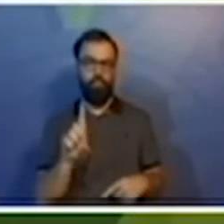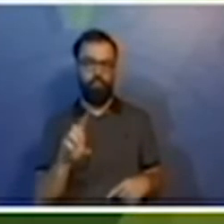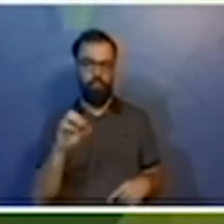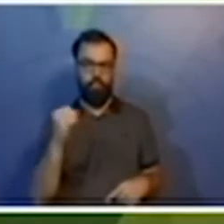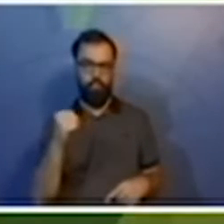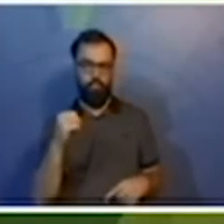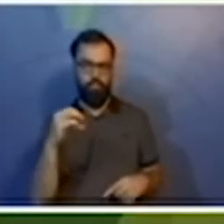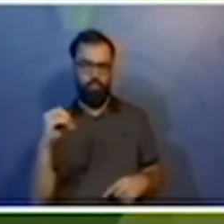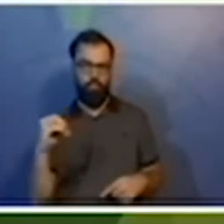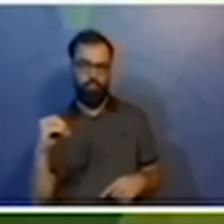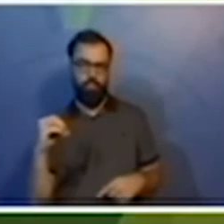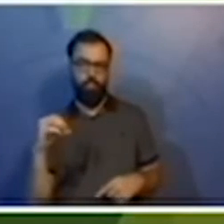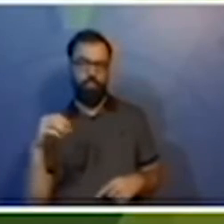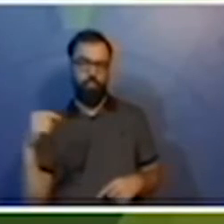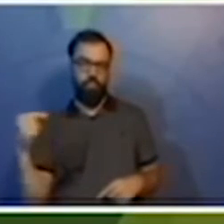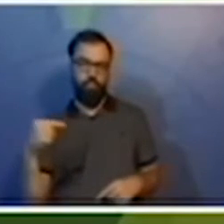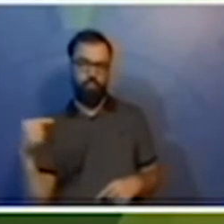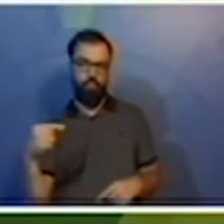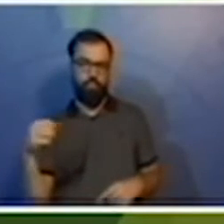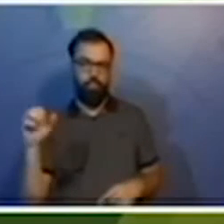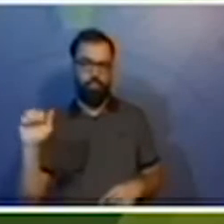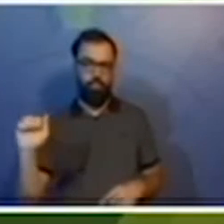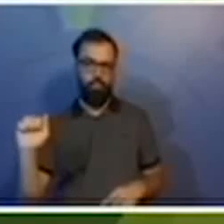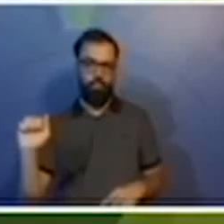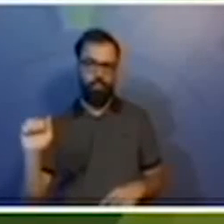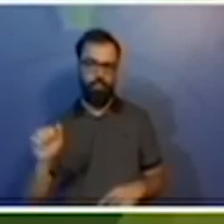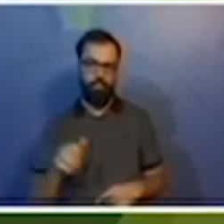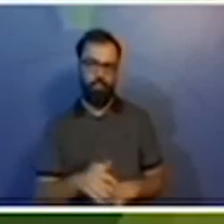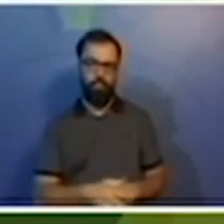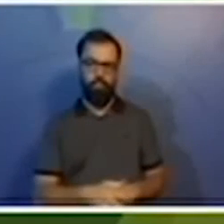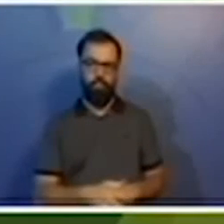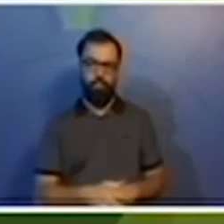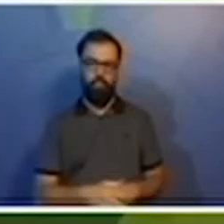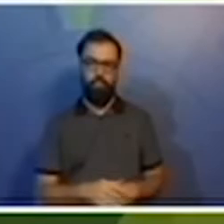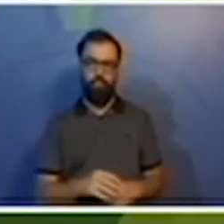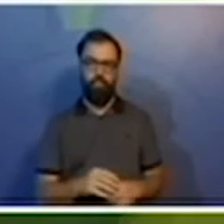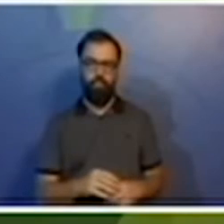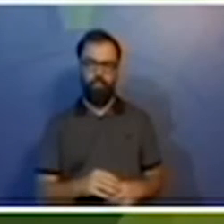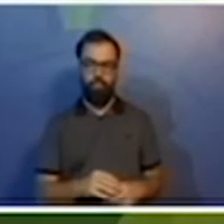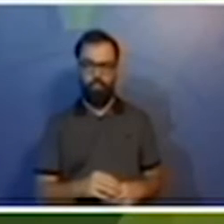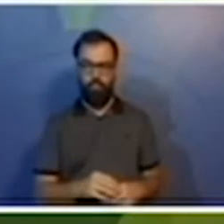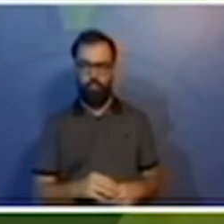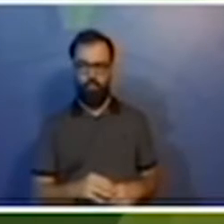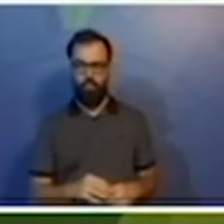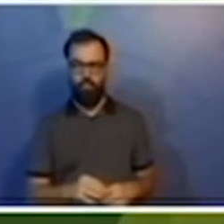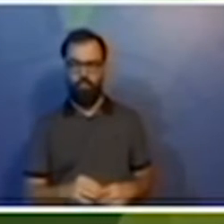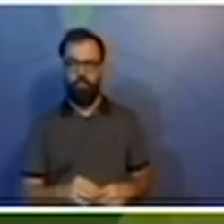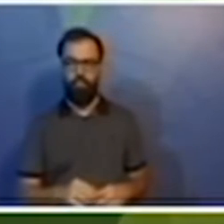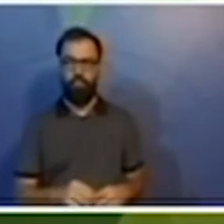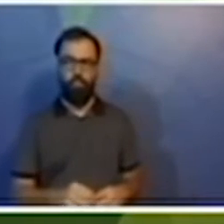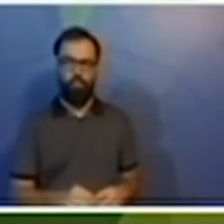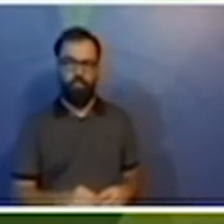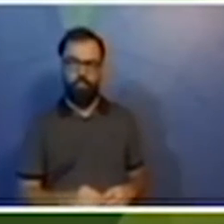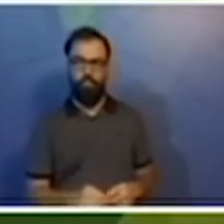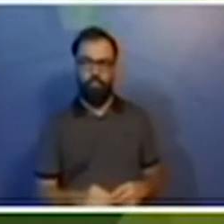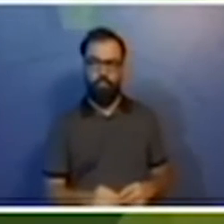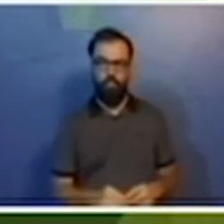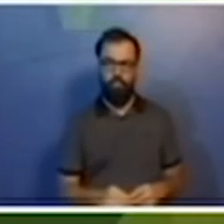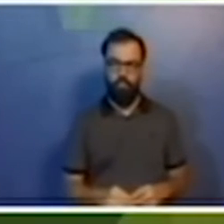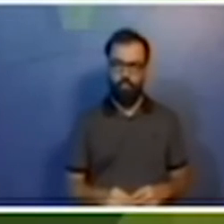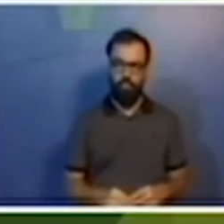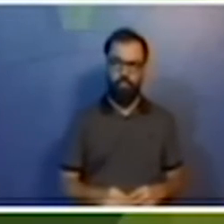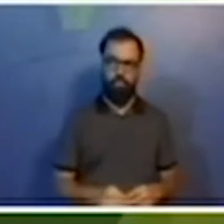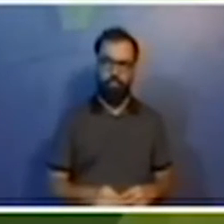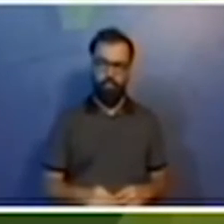180 menos o A. O dobro do suplemento do ângulo de A. Agora eu já